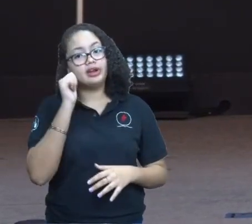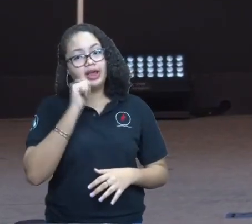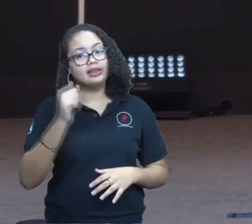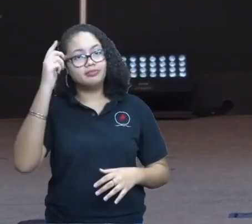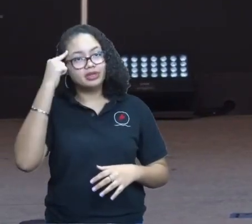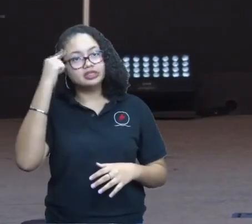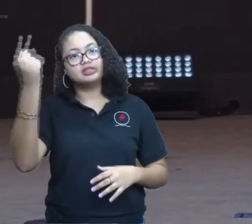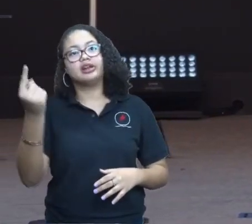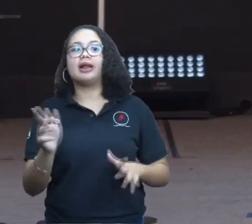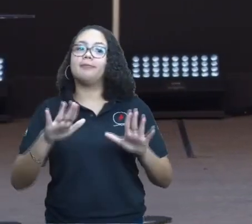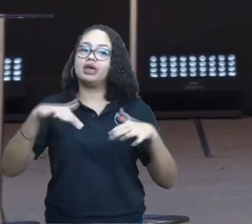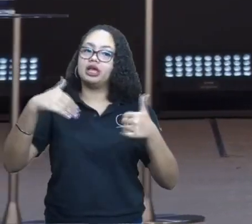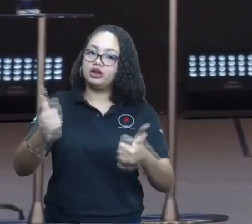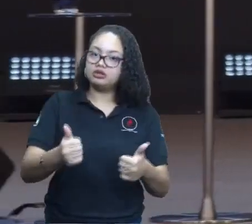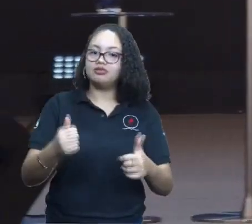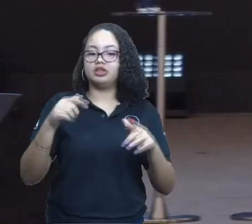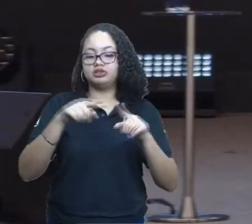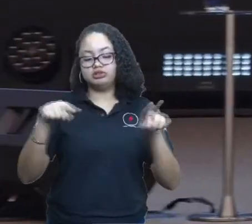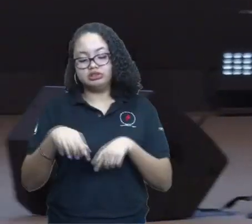térreo